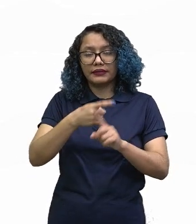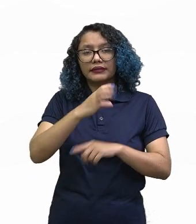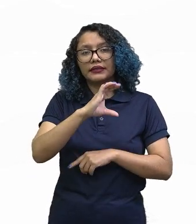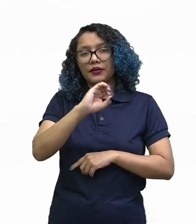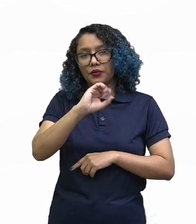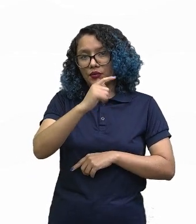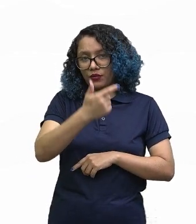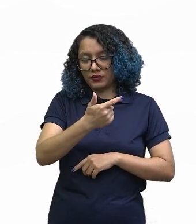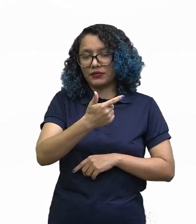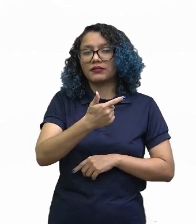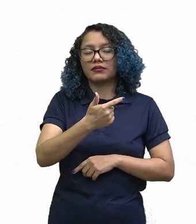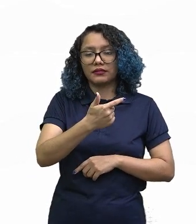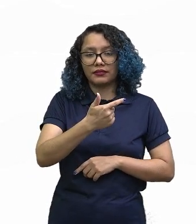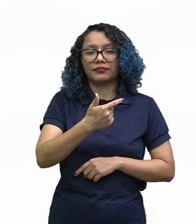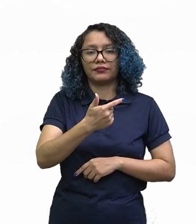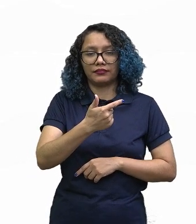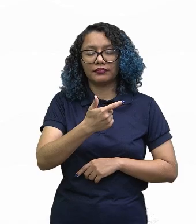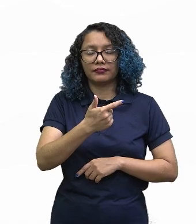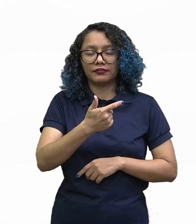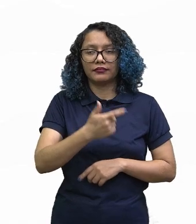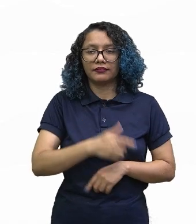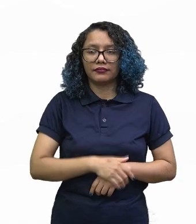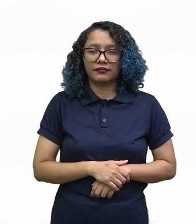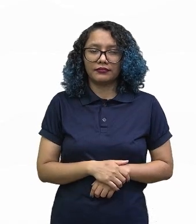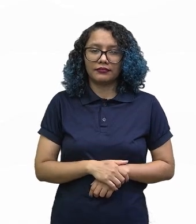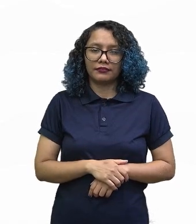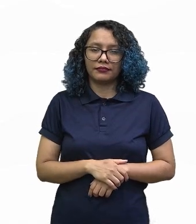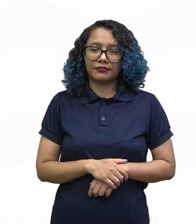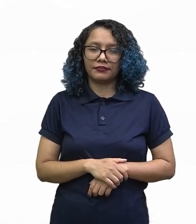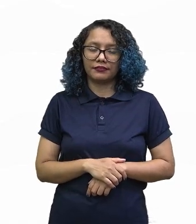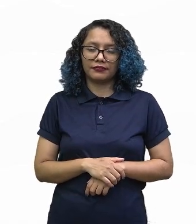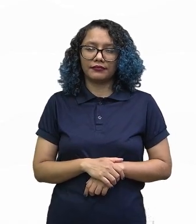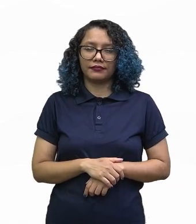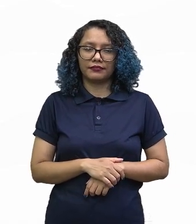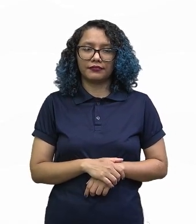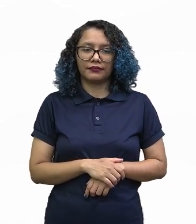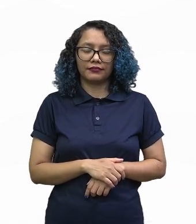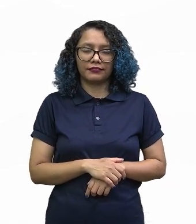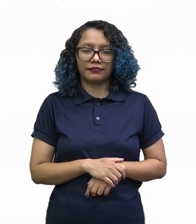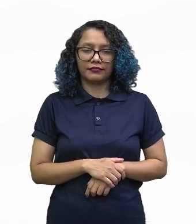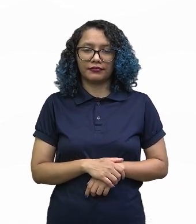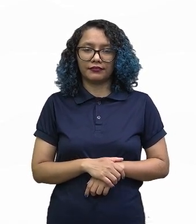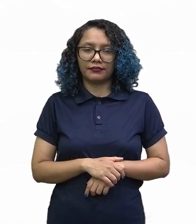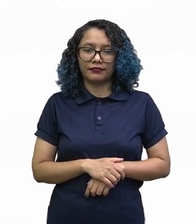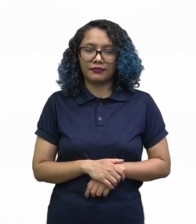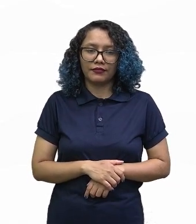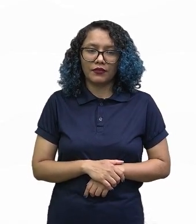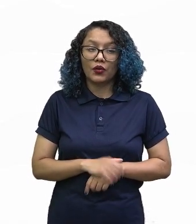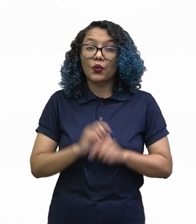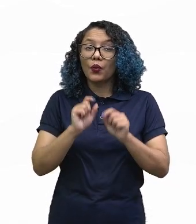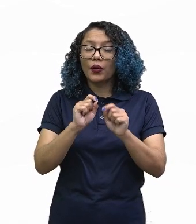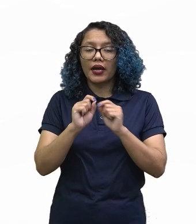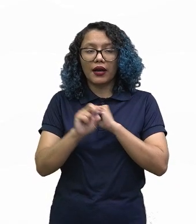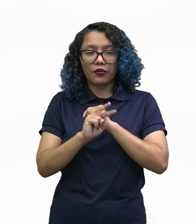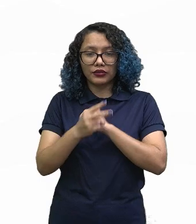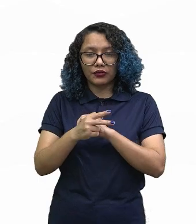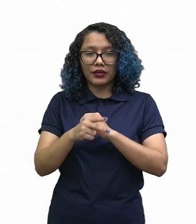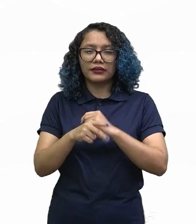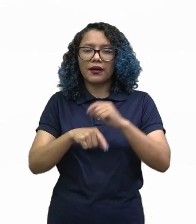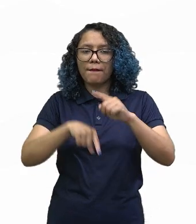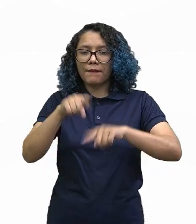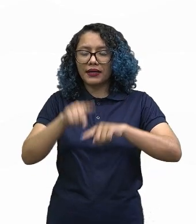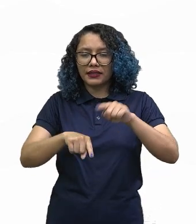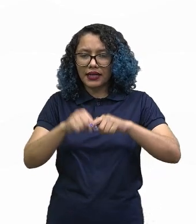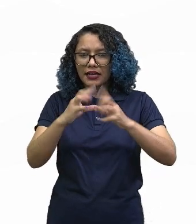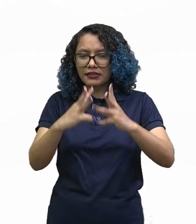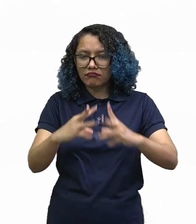juntamente com o dióxido de carbono, resultado da decomposição de materiais